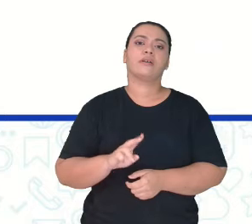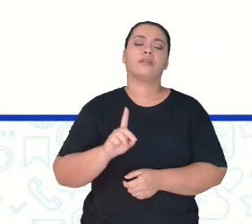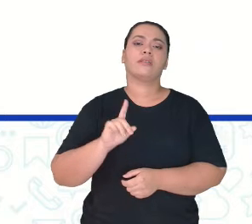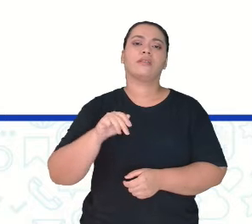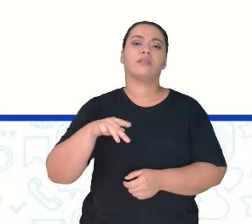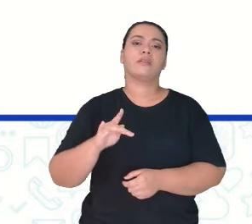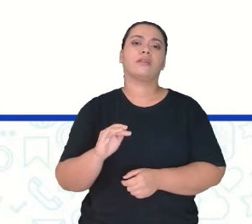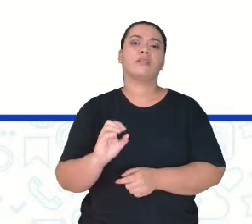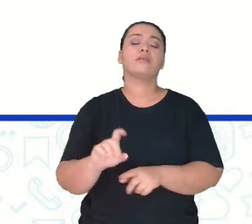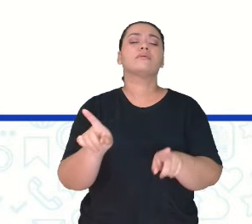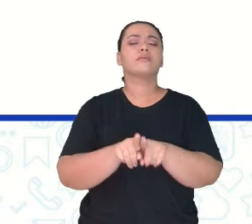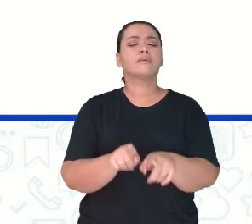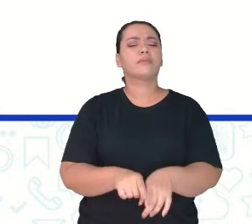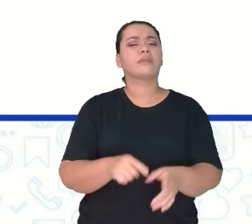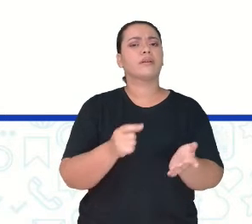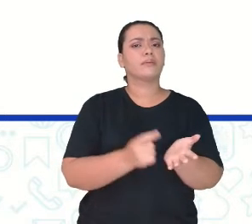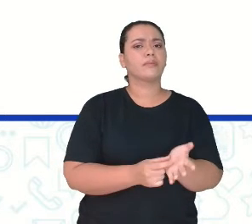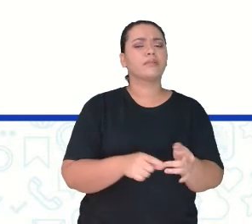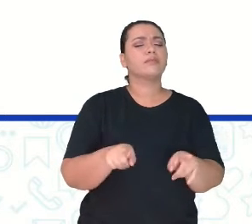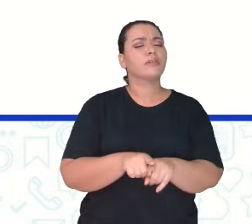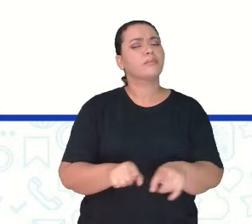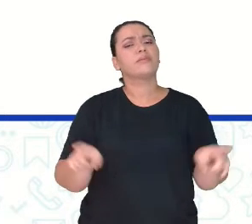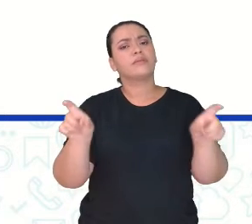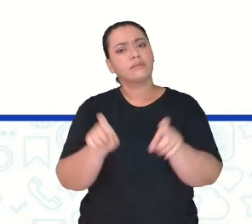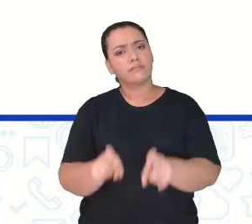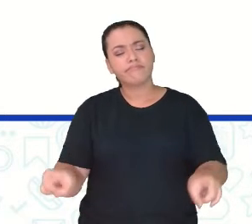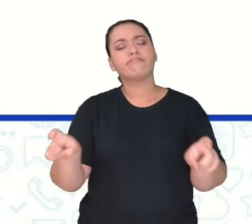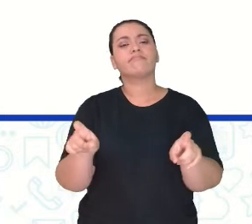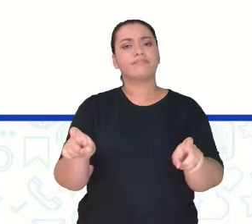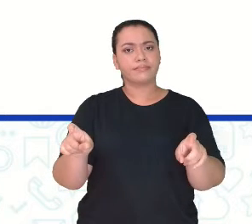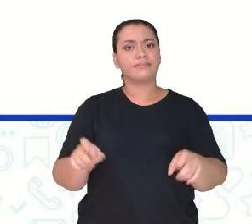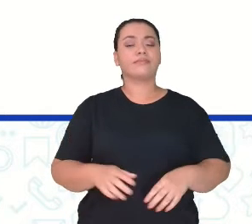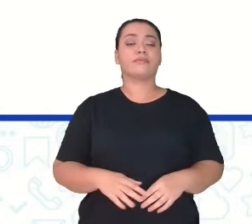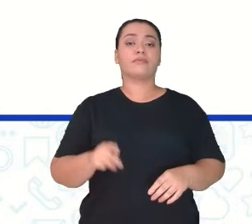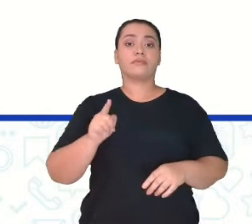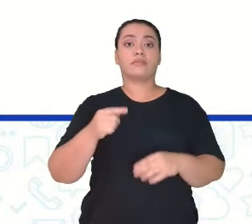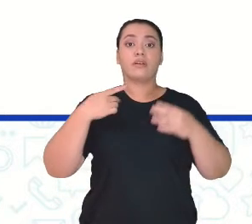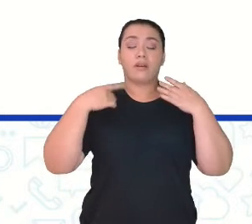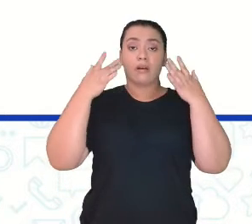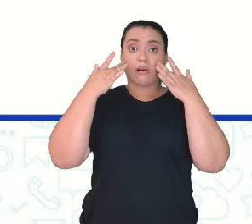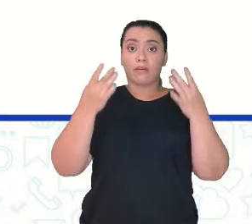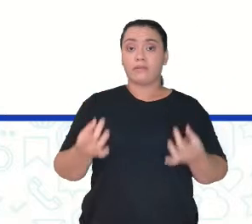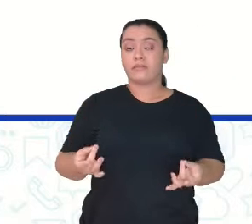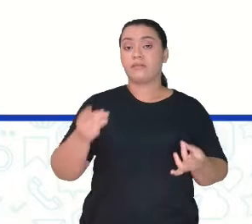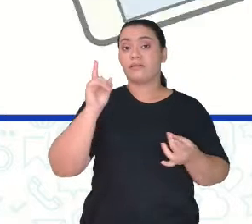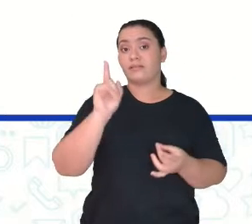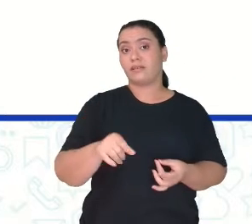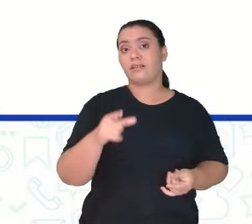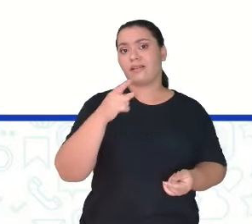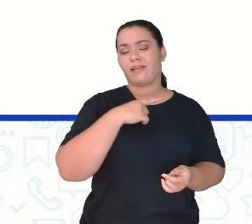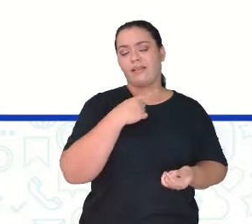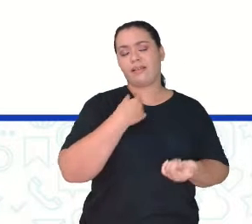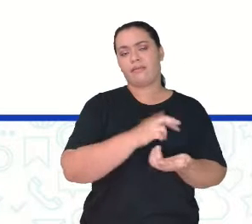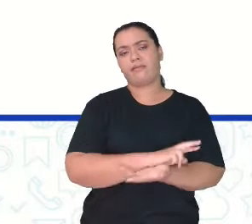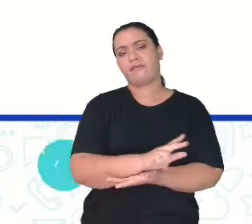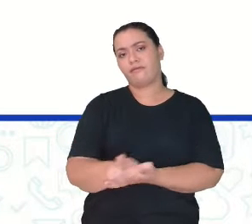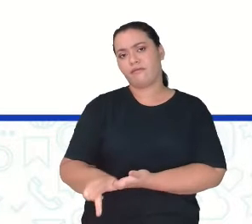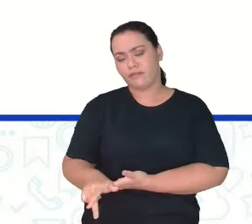via aplicativo e também passa no computador. Essas aulas aí, você observa que ela passa aí em